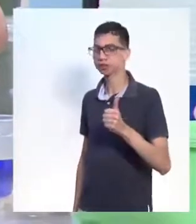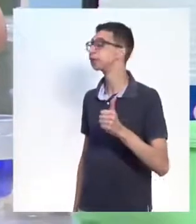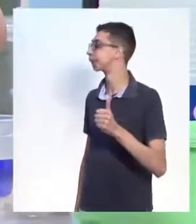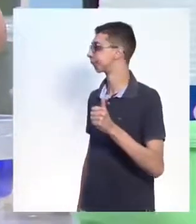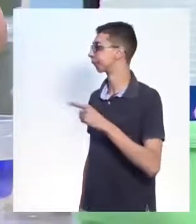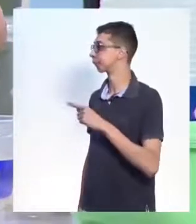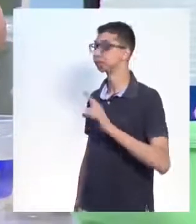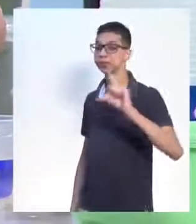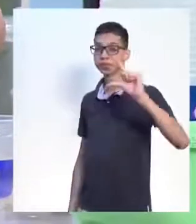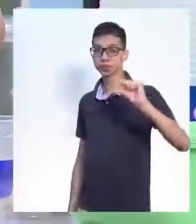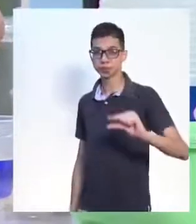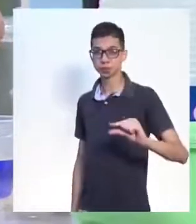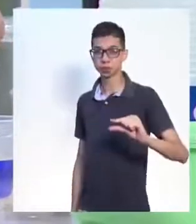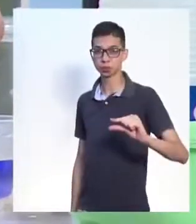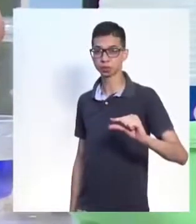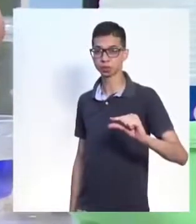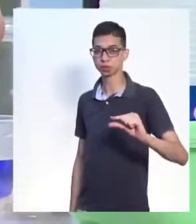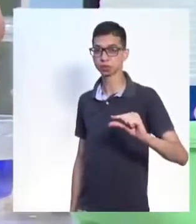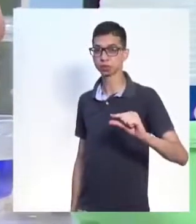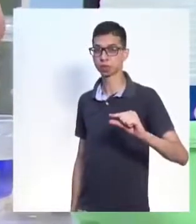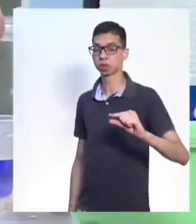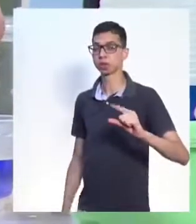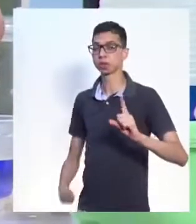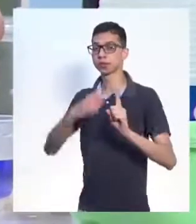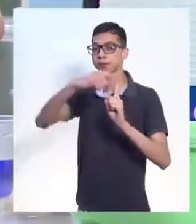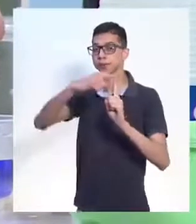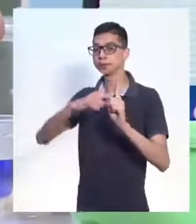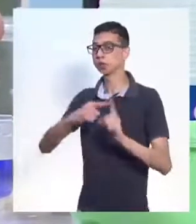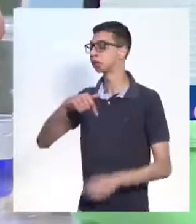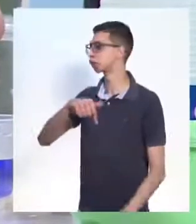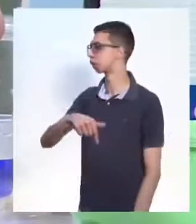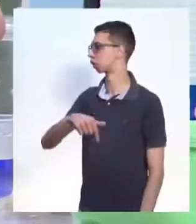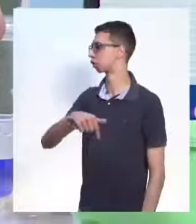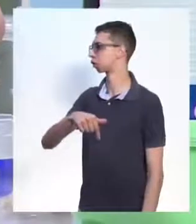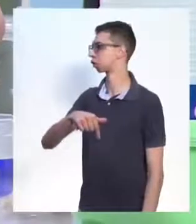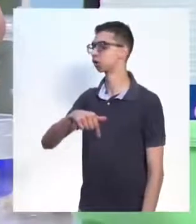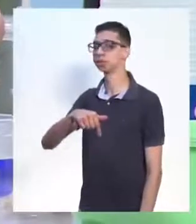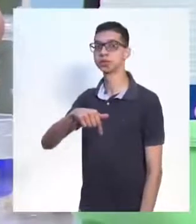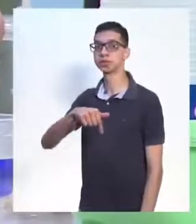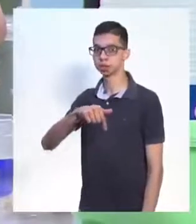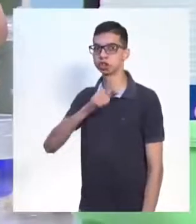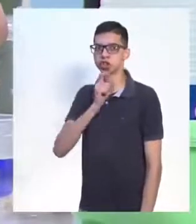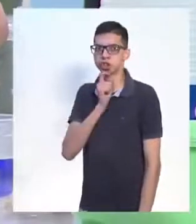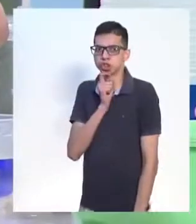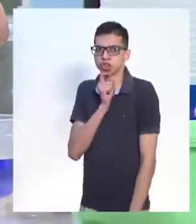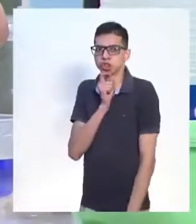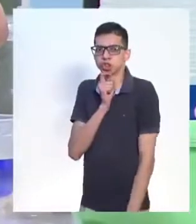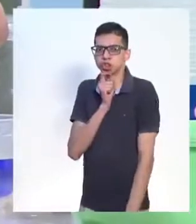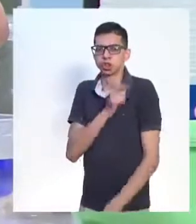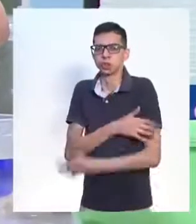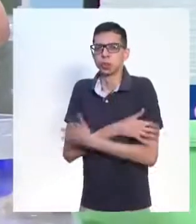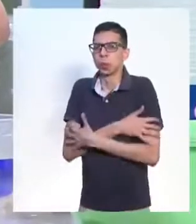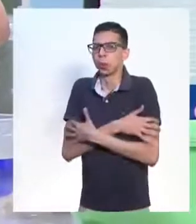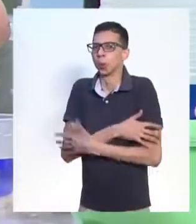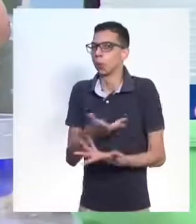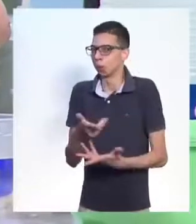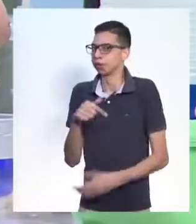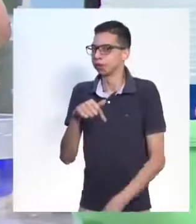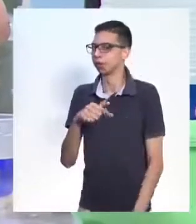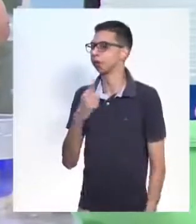tá diminuindo, tá vendo? Ó, 7 graus. 7 graus já é bem gelado, né, Osmar? É frio. Então, ó,